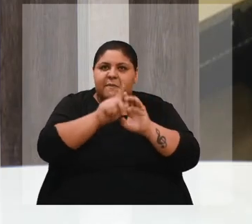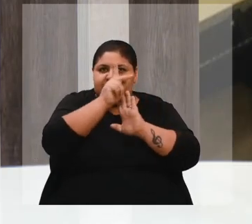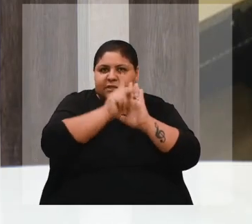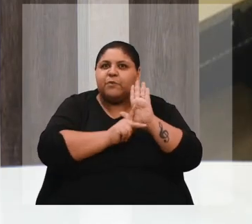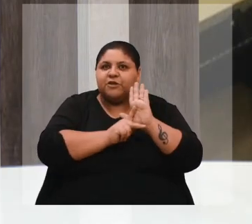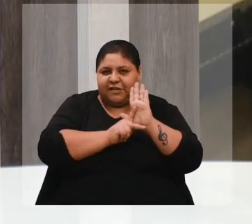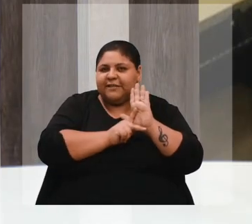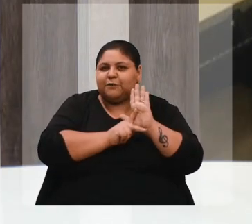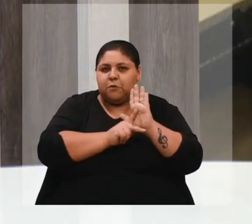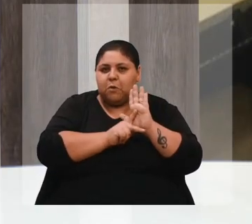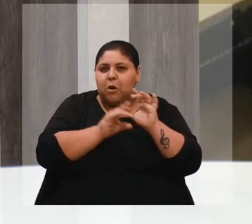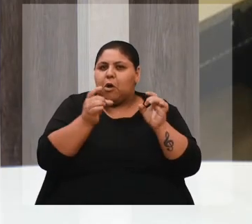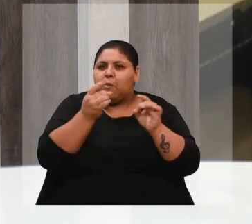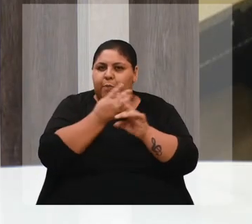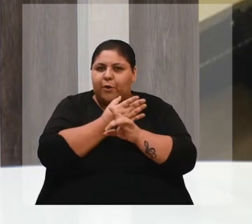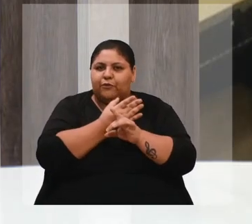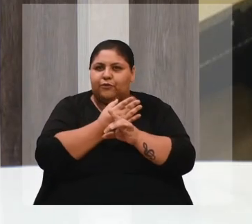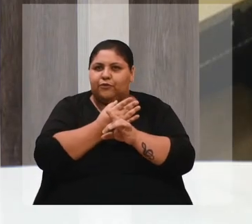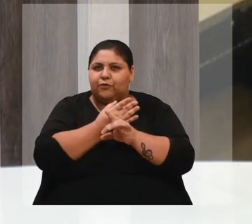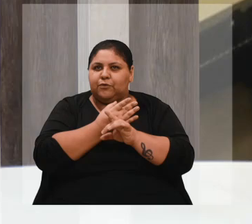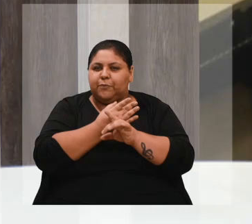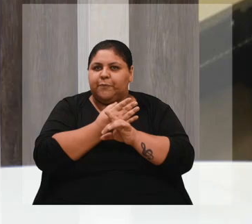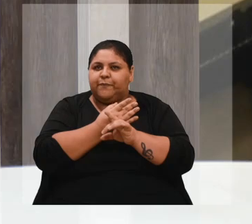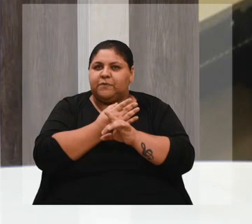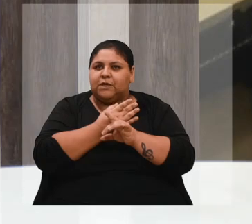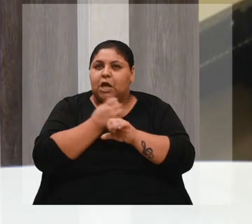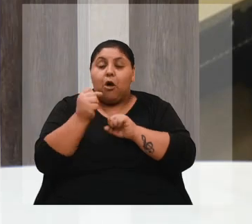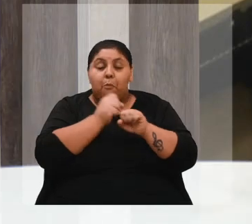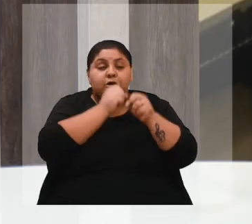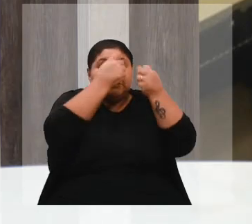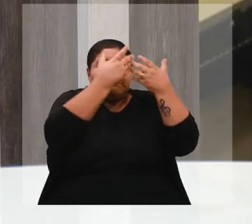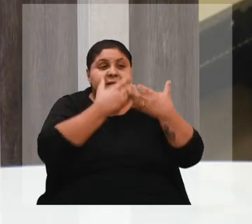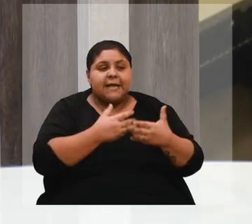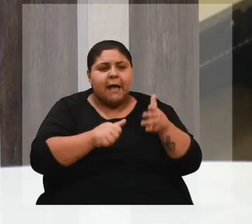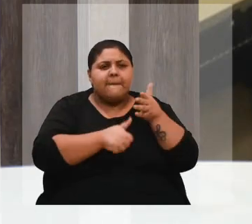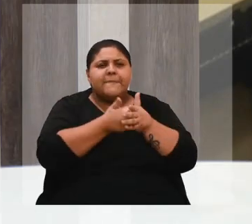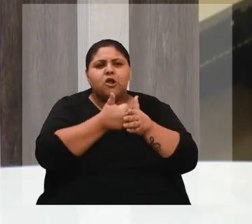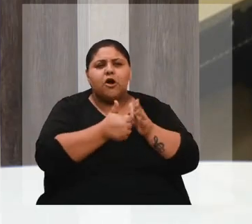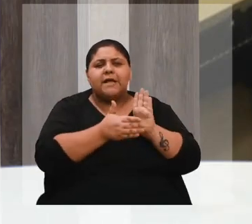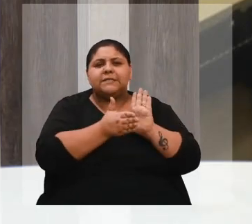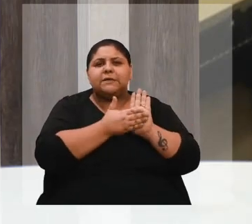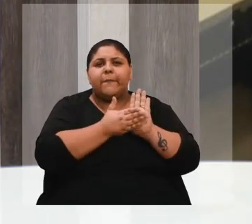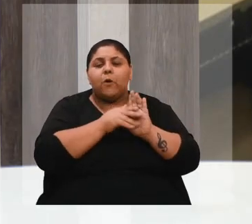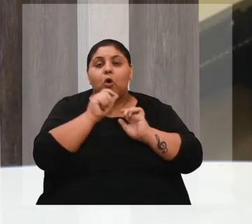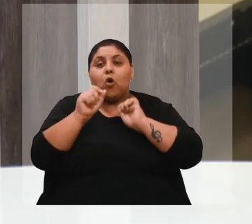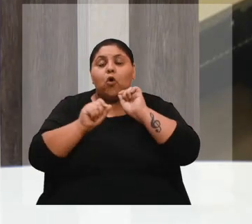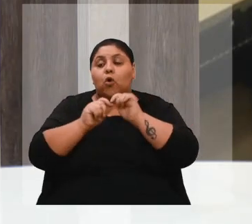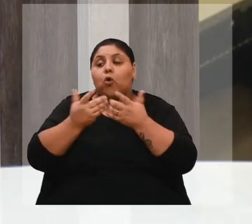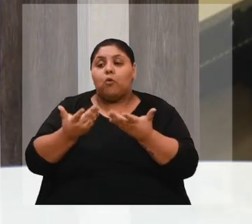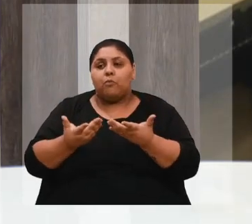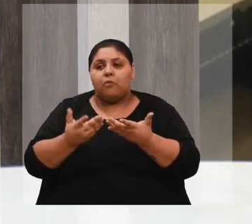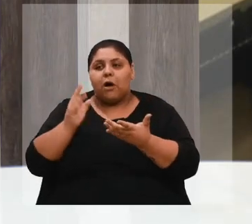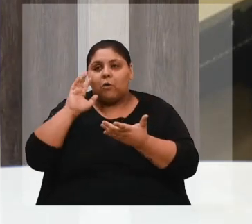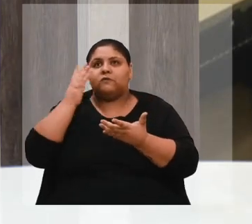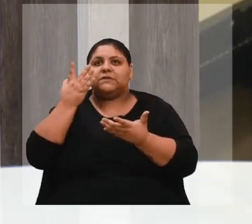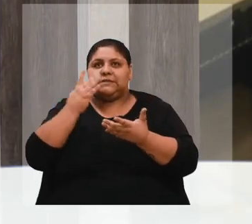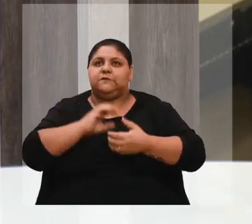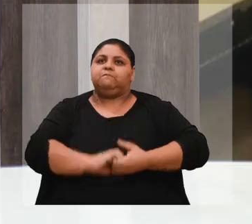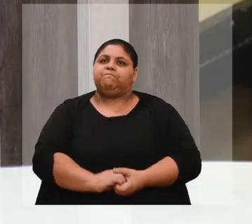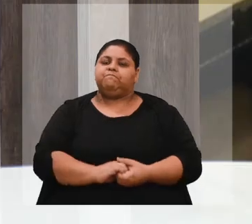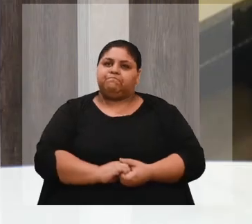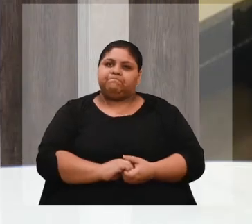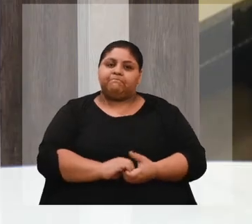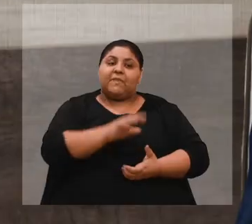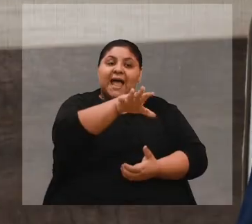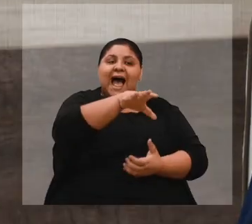conteúdo do seu projeto quentinho. O senhor poderia detalhar um pouco melhor essa proposta e como que se daria